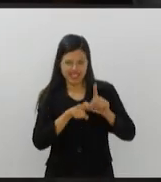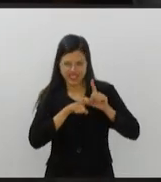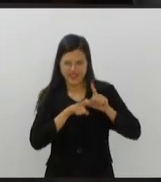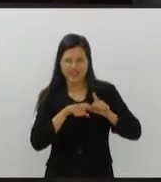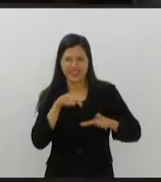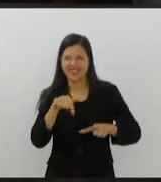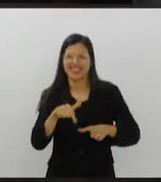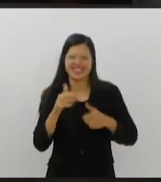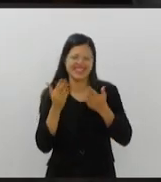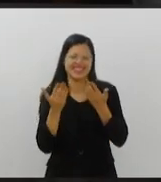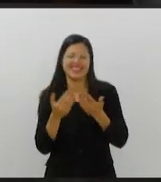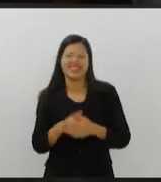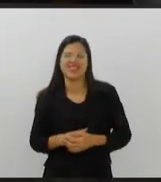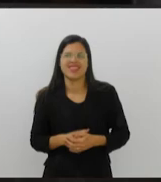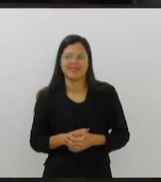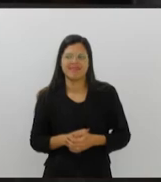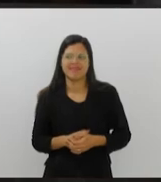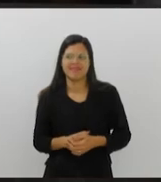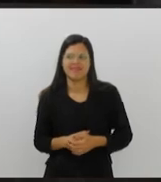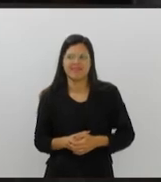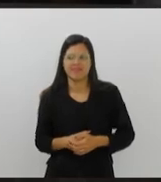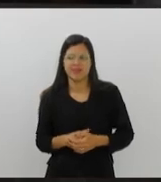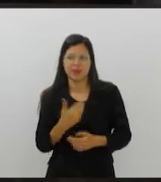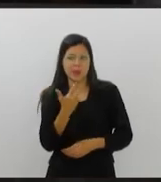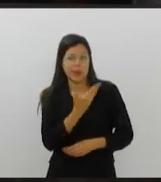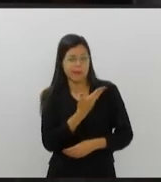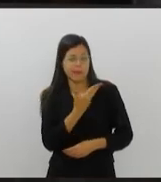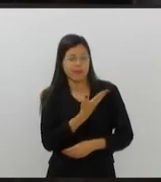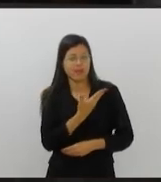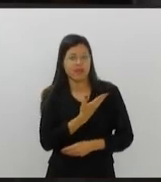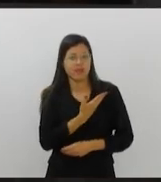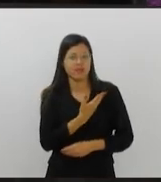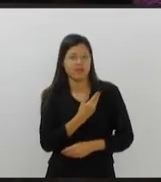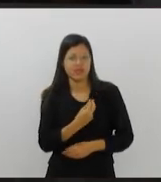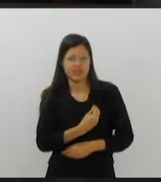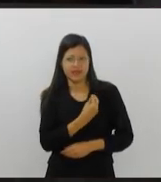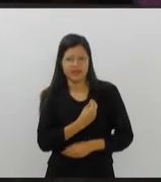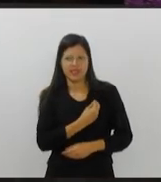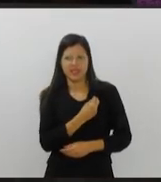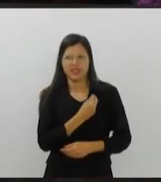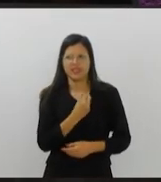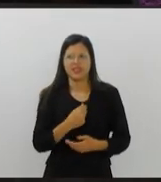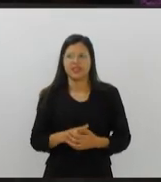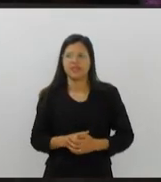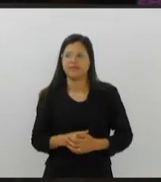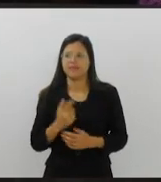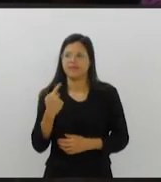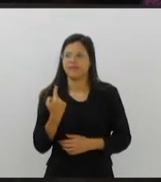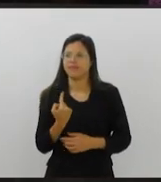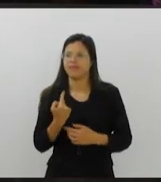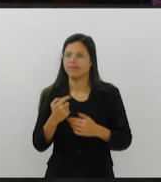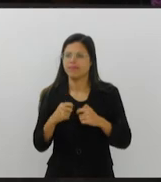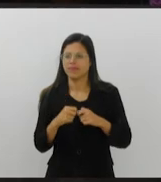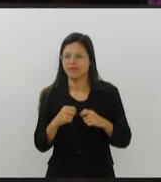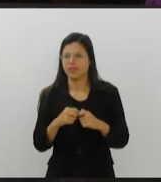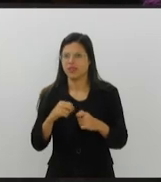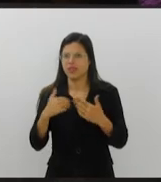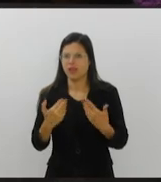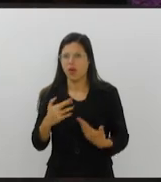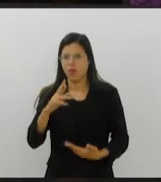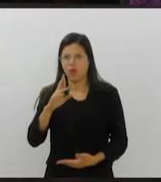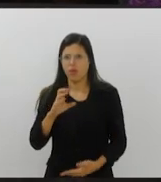E são amigos, amigos para a vida, né? Que a gente constrói aí. Então, o Roberto faz parte